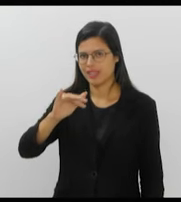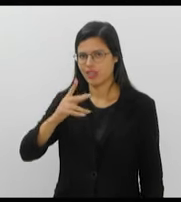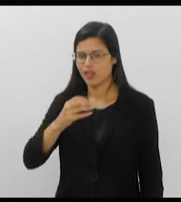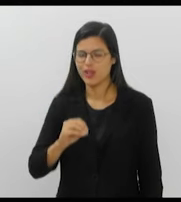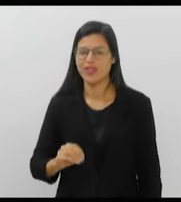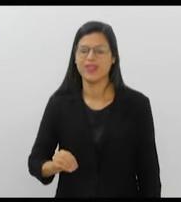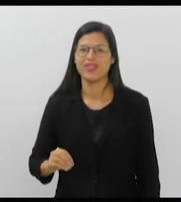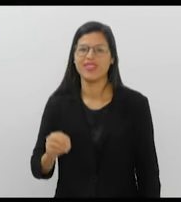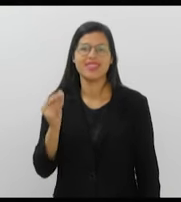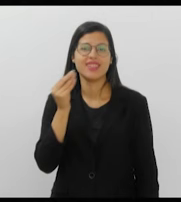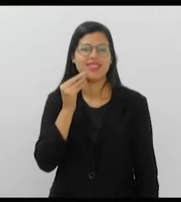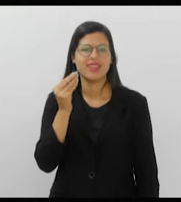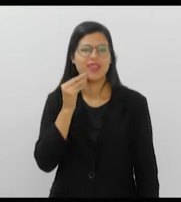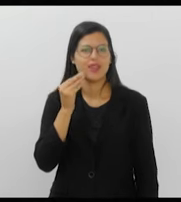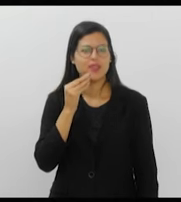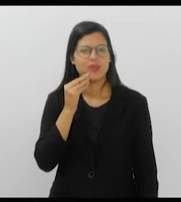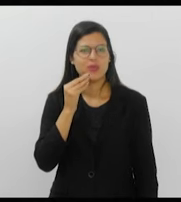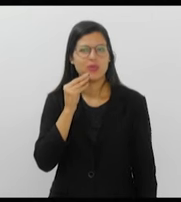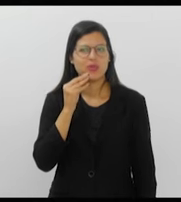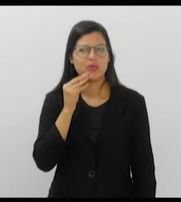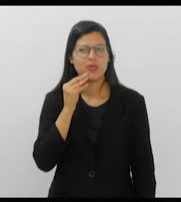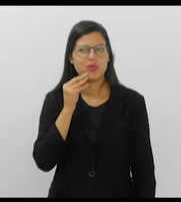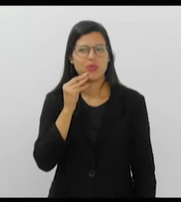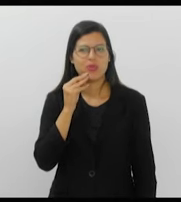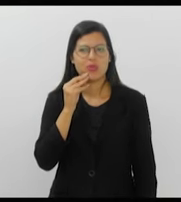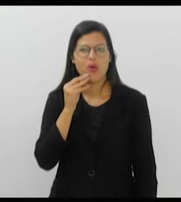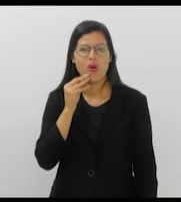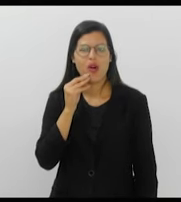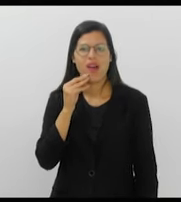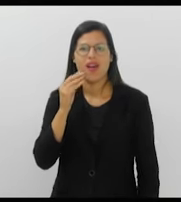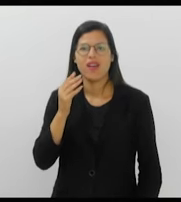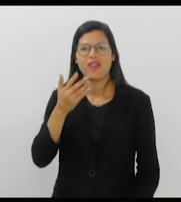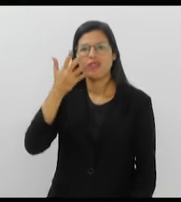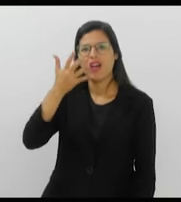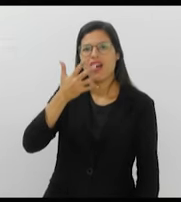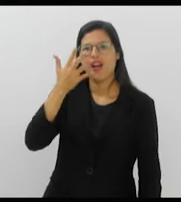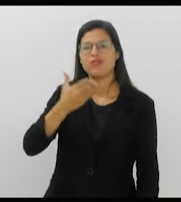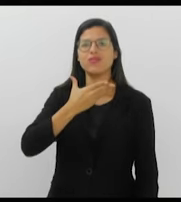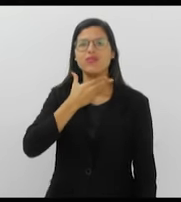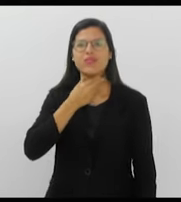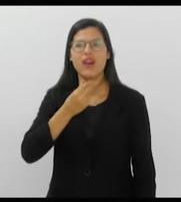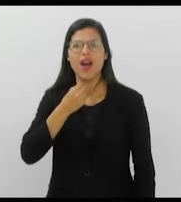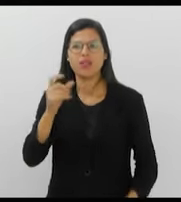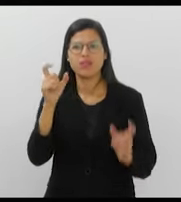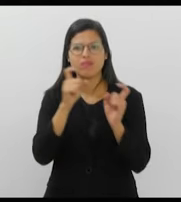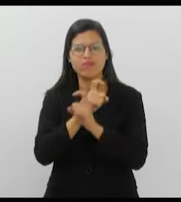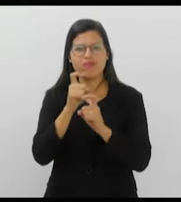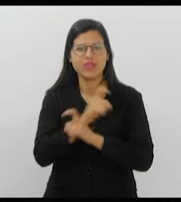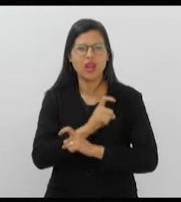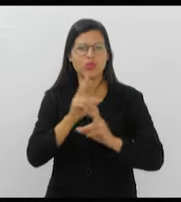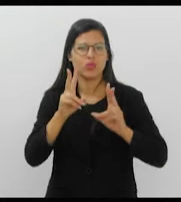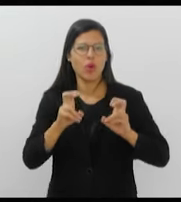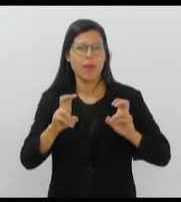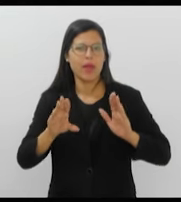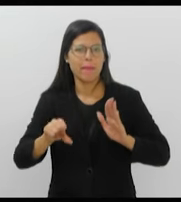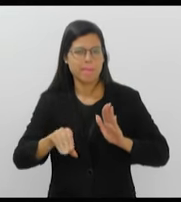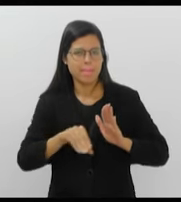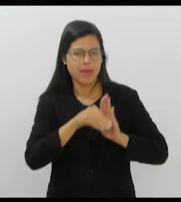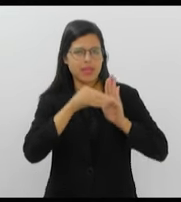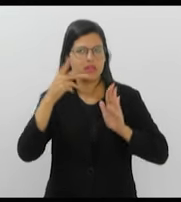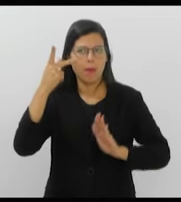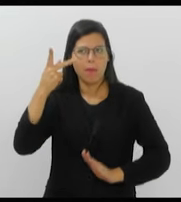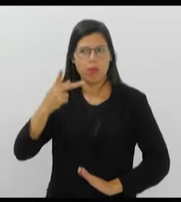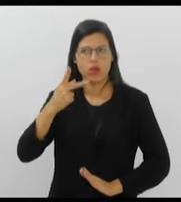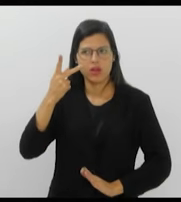tentou levantar falsas acusações a respeito de emendas parlamentares